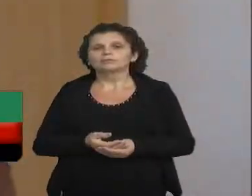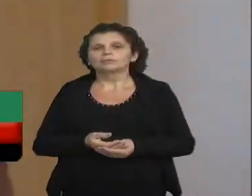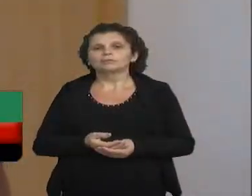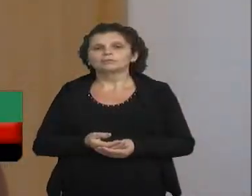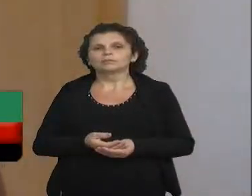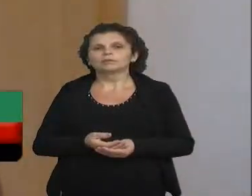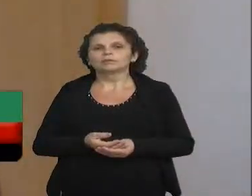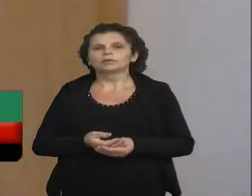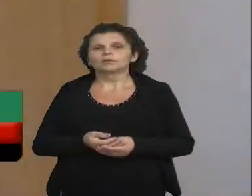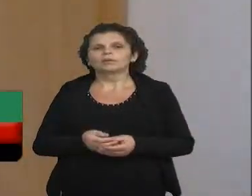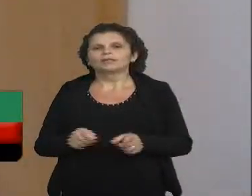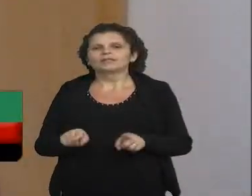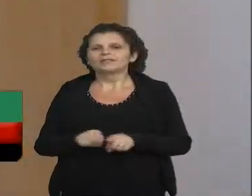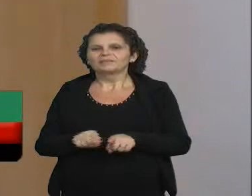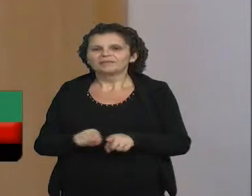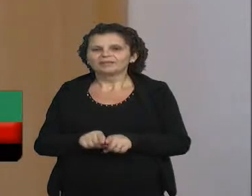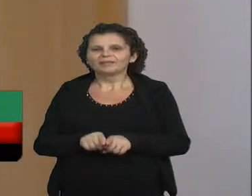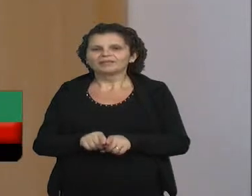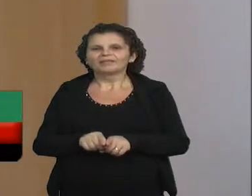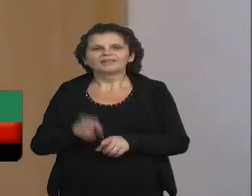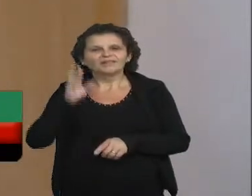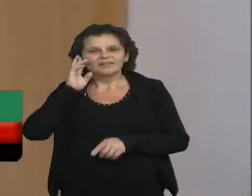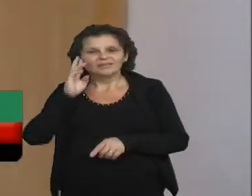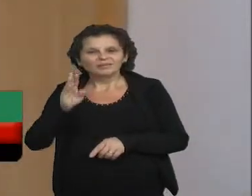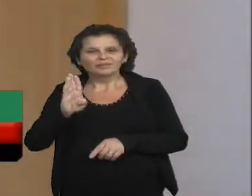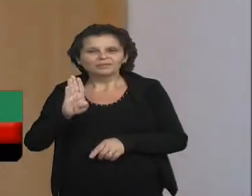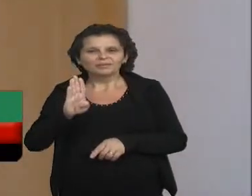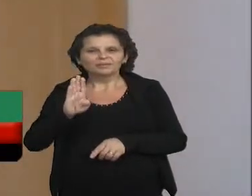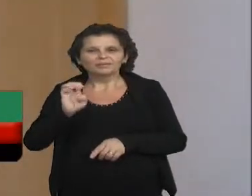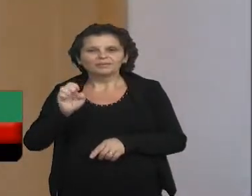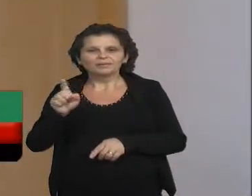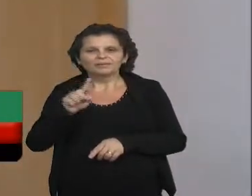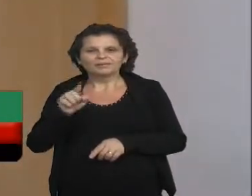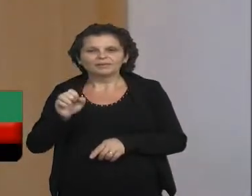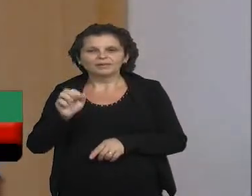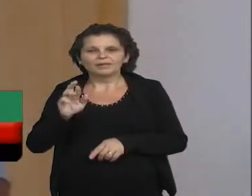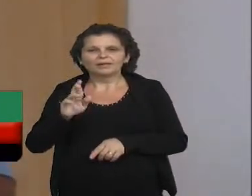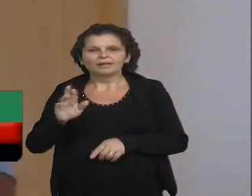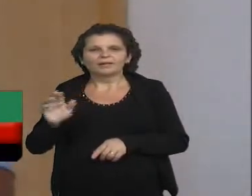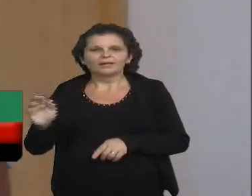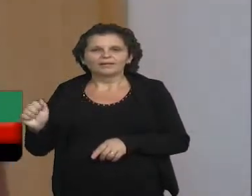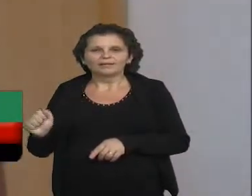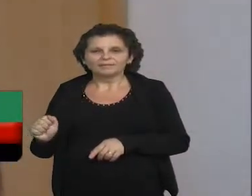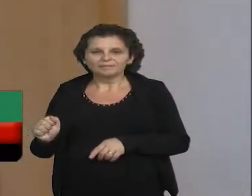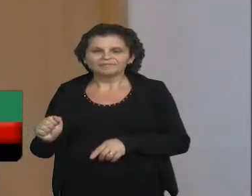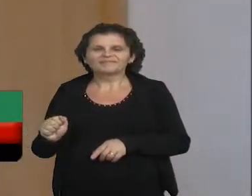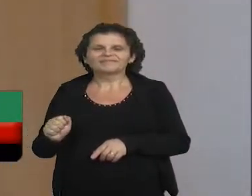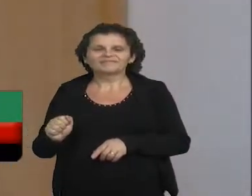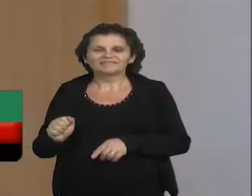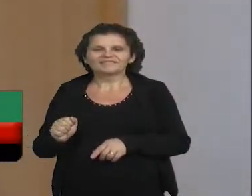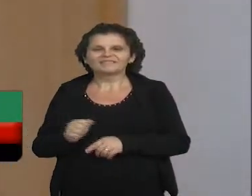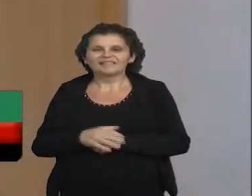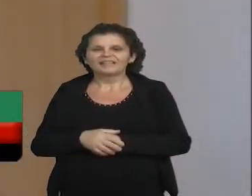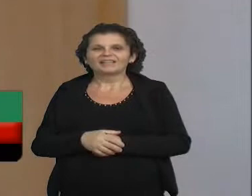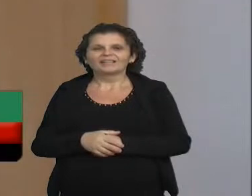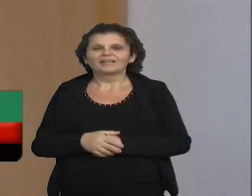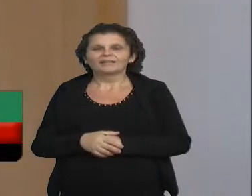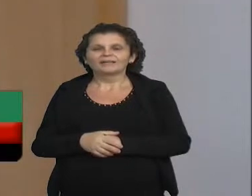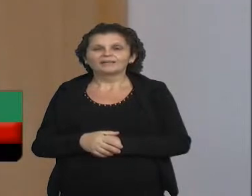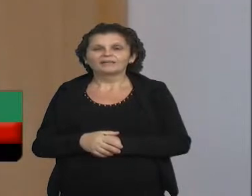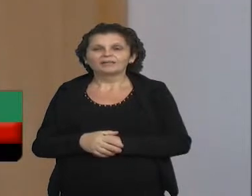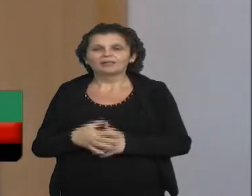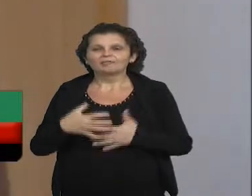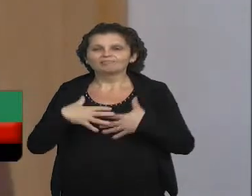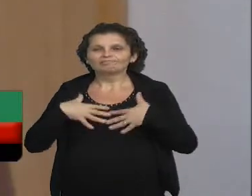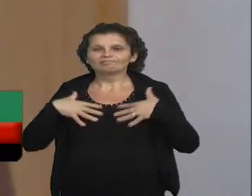a cria do Josias aí, senhor Bezerra. Seja bem-vindo a essa casa de lei, senhor Bezerra. A gente fica